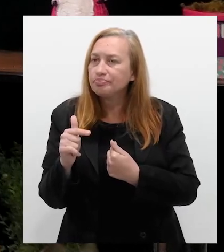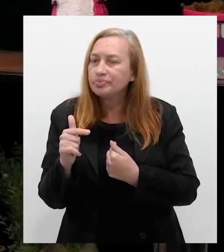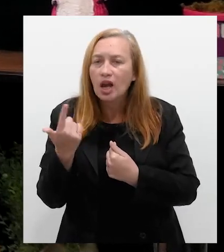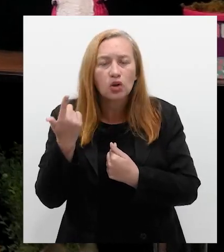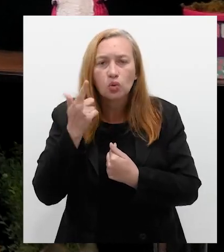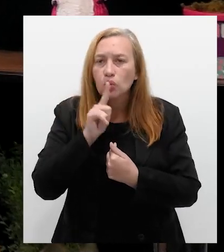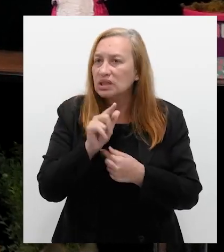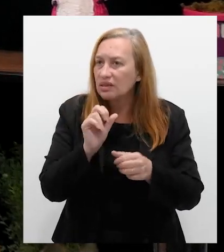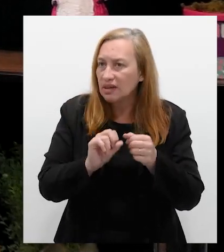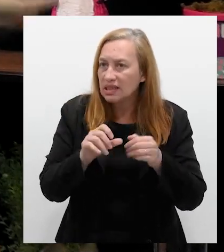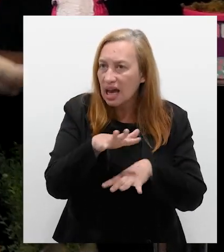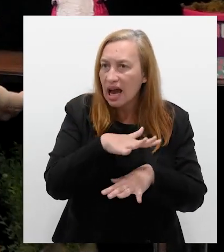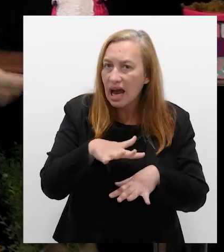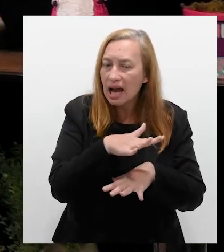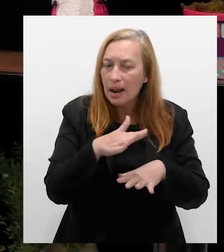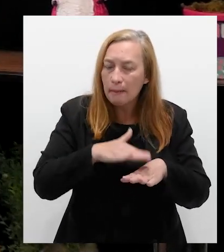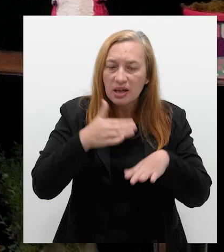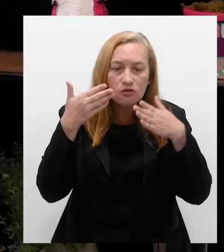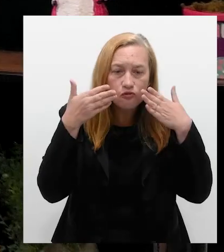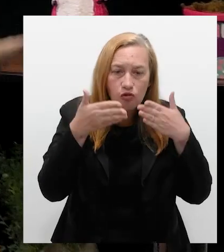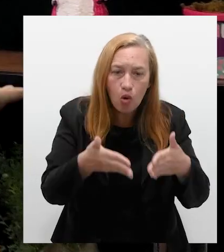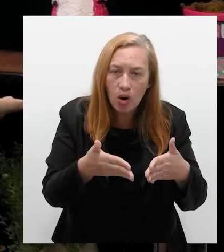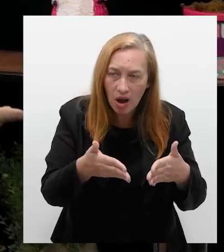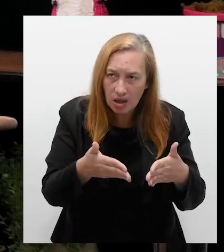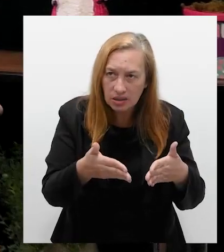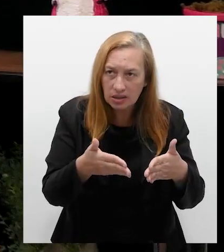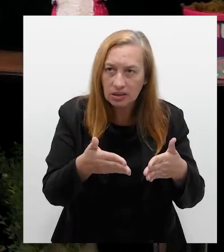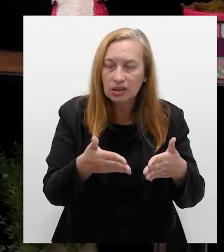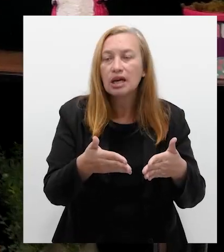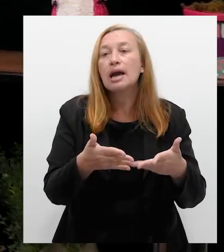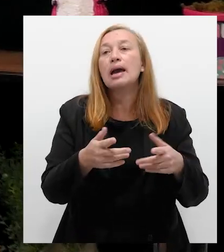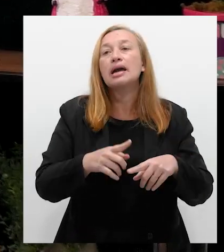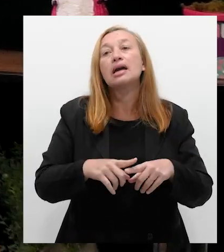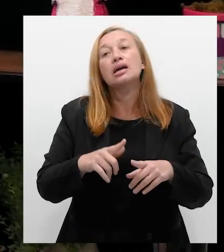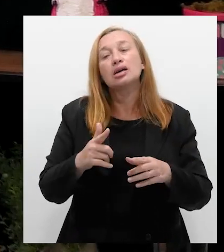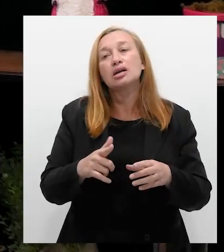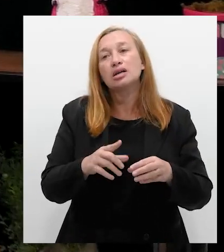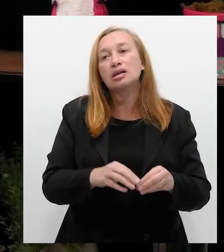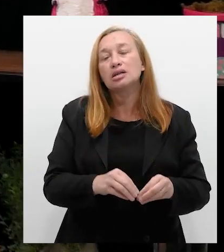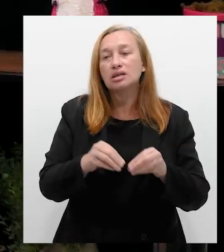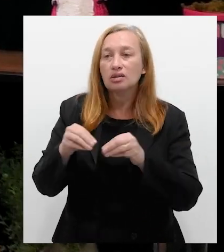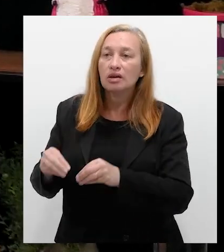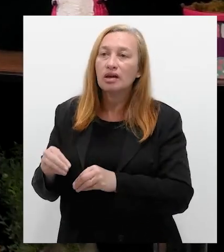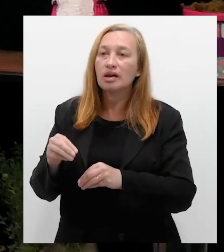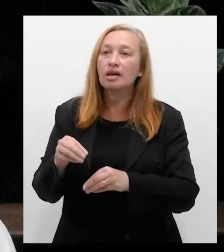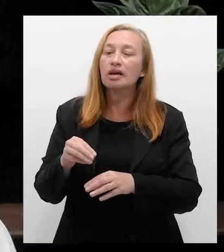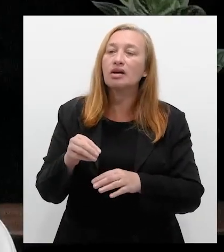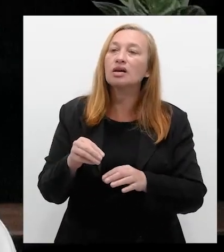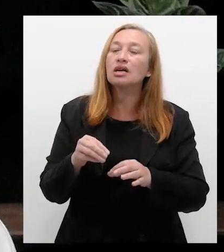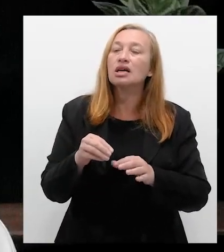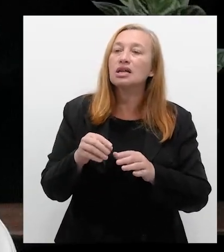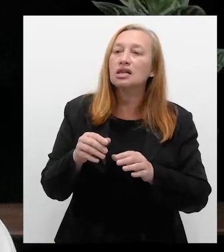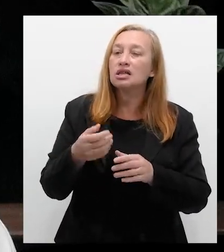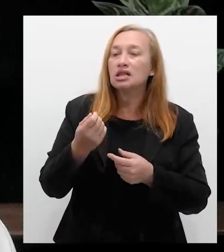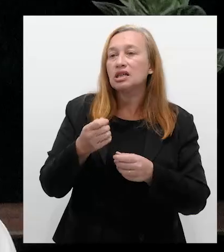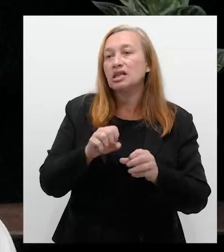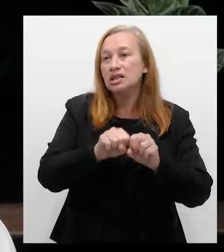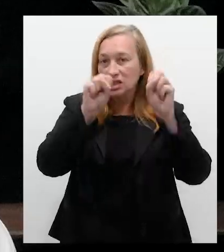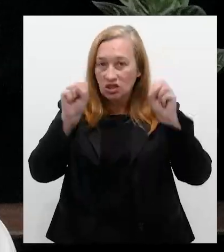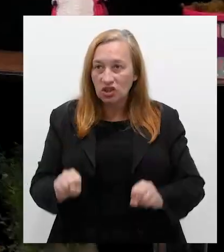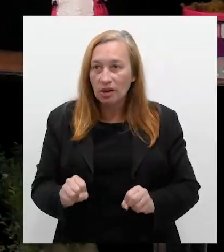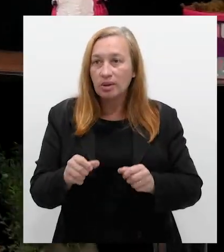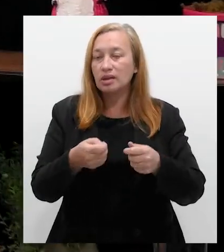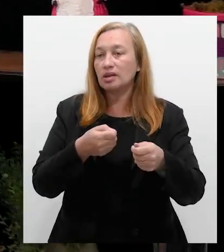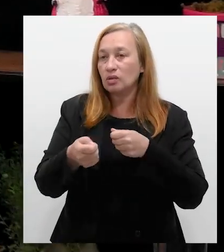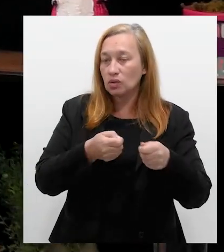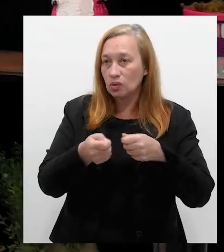não conseguem fazer a área mais específica, a especialidade em si, eles colocam no CISREG, né, que é o sistema de regulação, né,